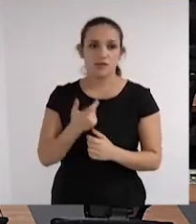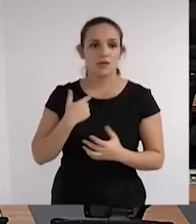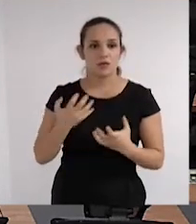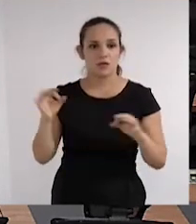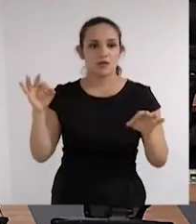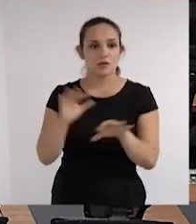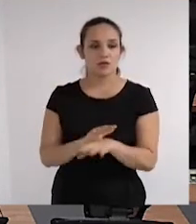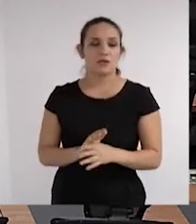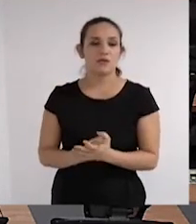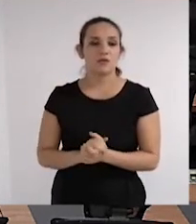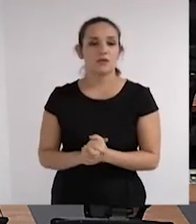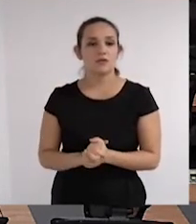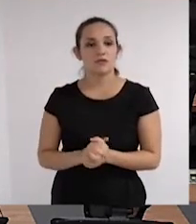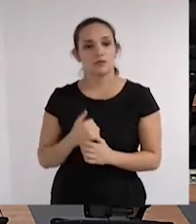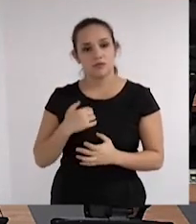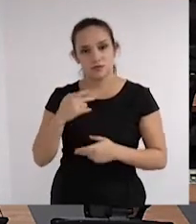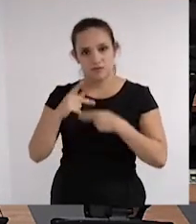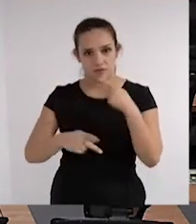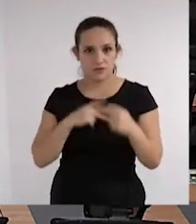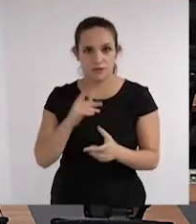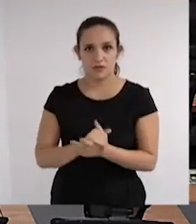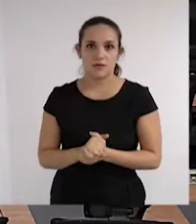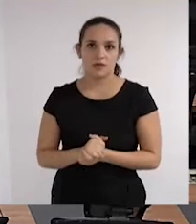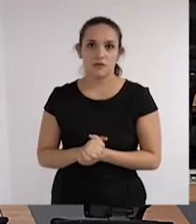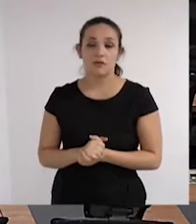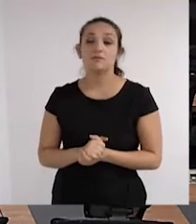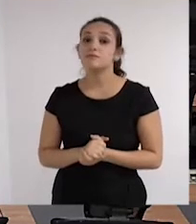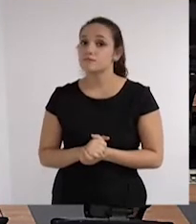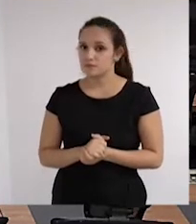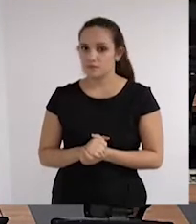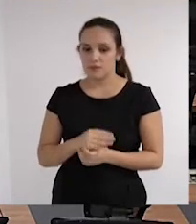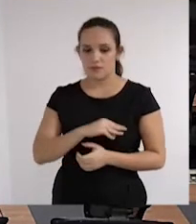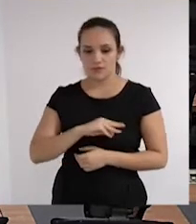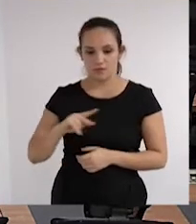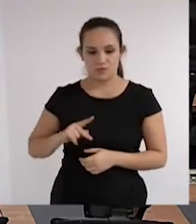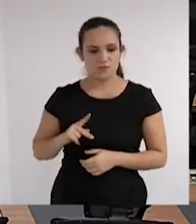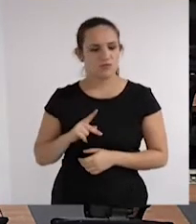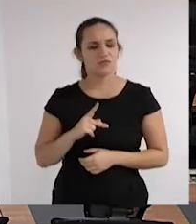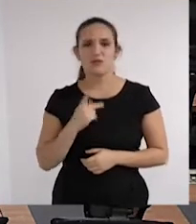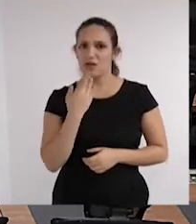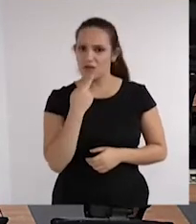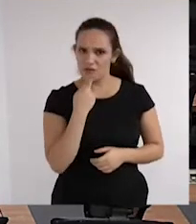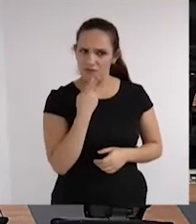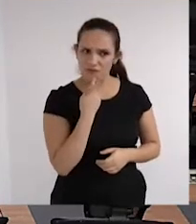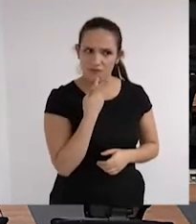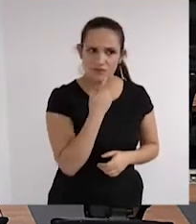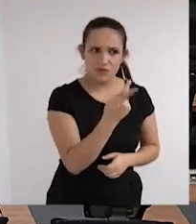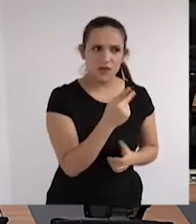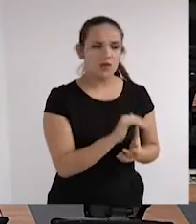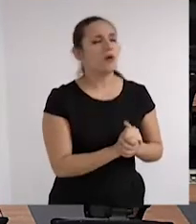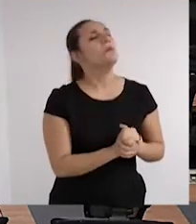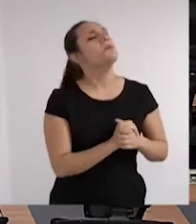concluo aqui o meu raciocínio dizendo que a liminar reconhece que o poder público pode muito, mas não pode